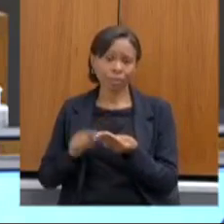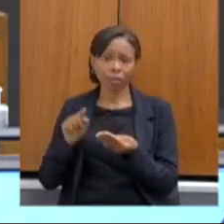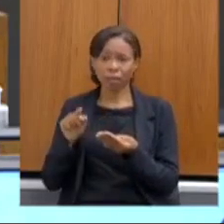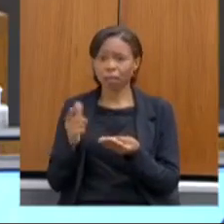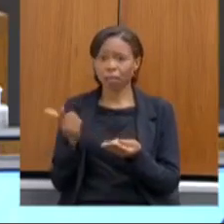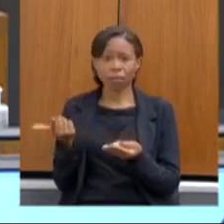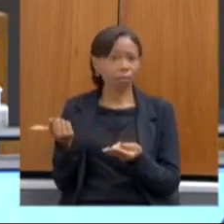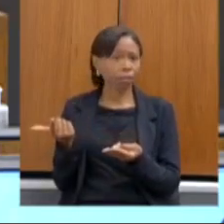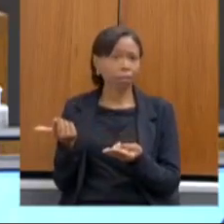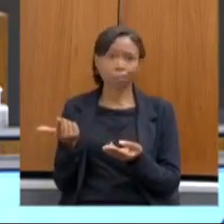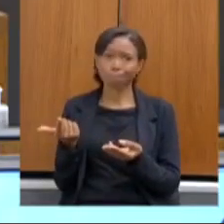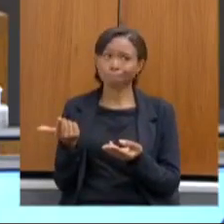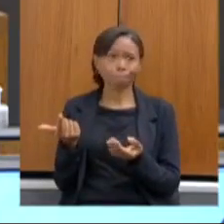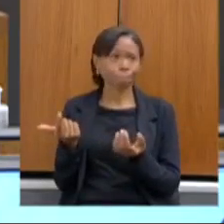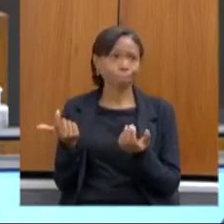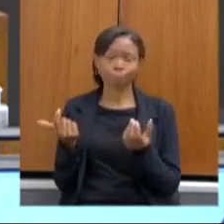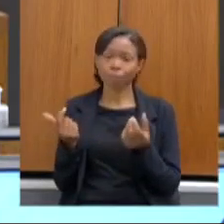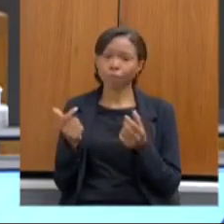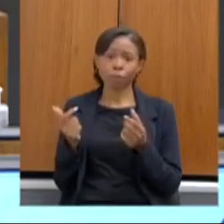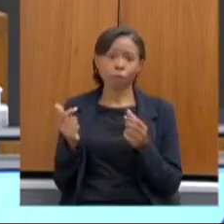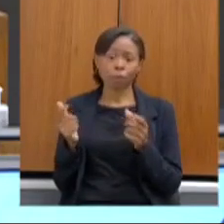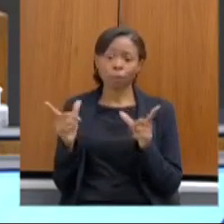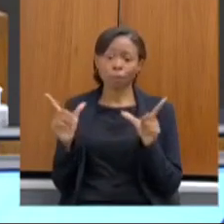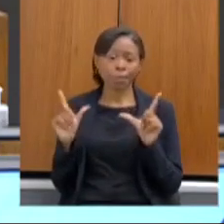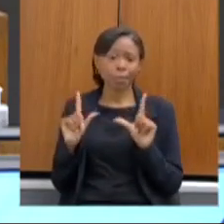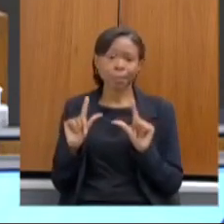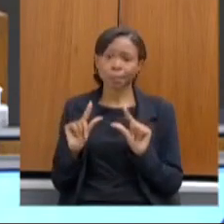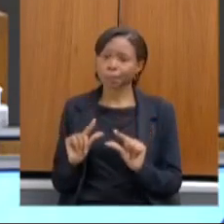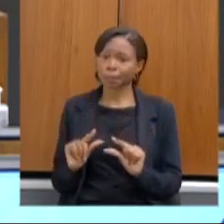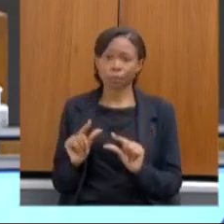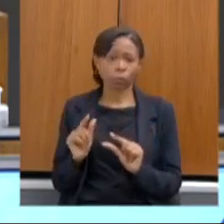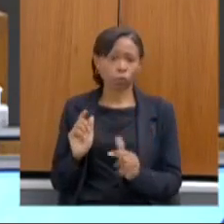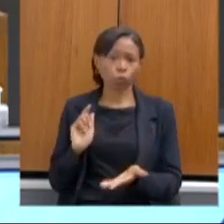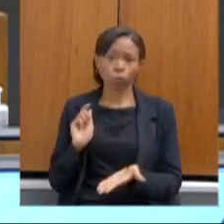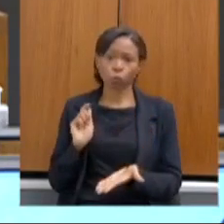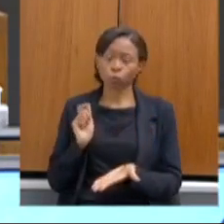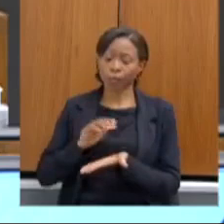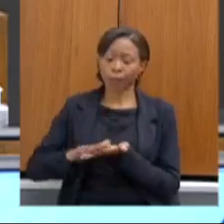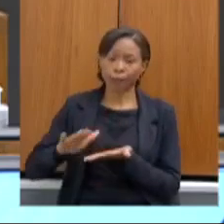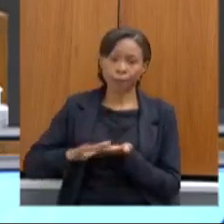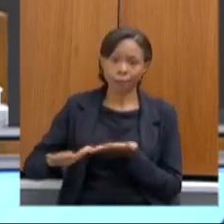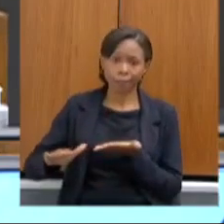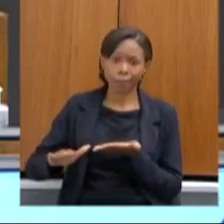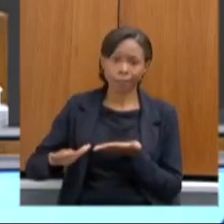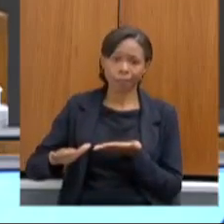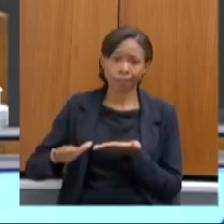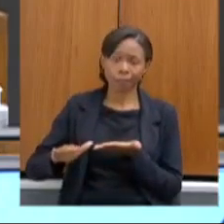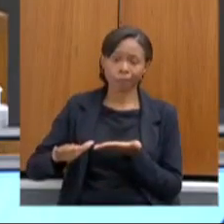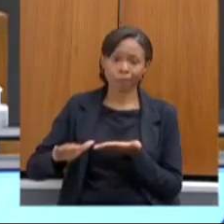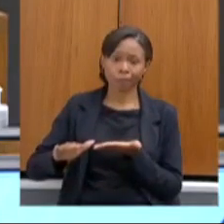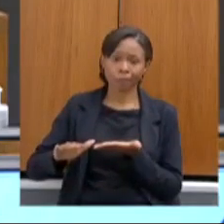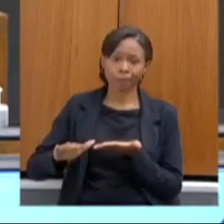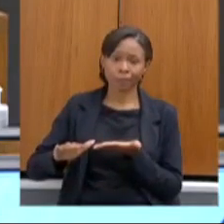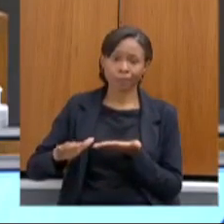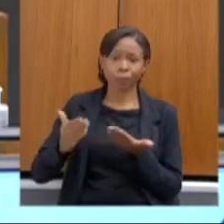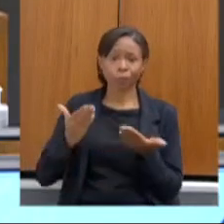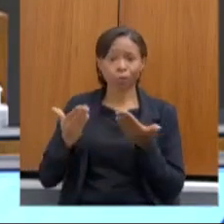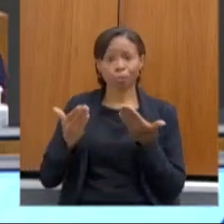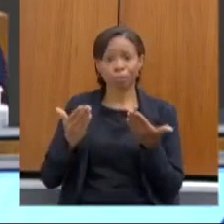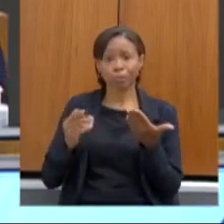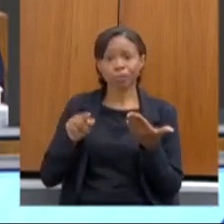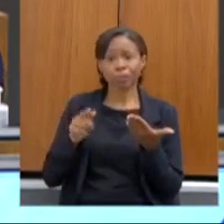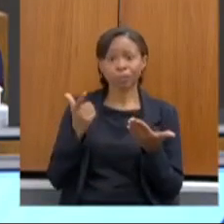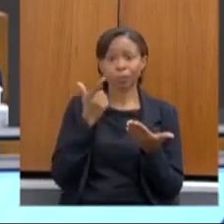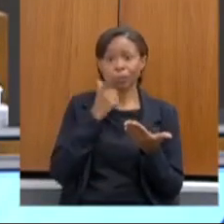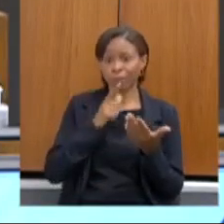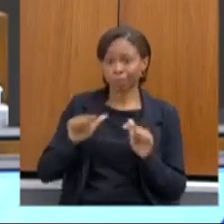distanciamento daquilo que foi empenhado em relação aquilo que ela consegue executar Então